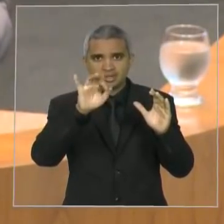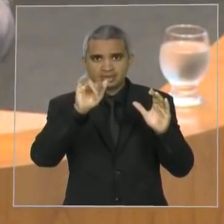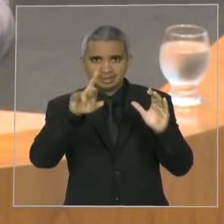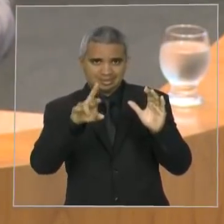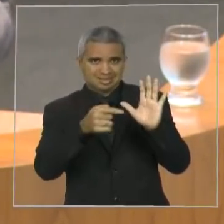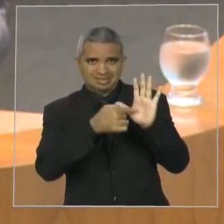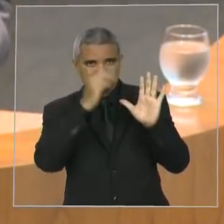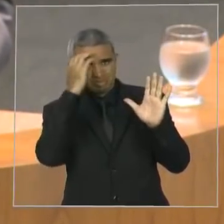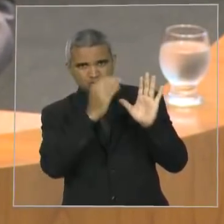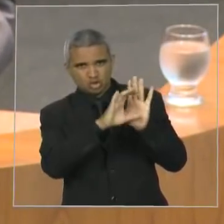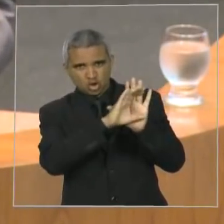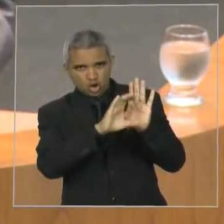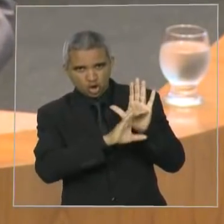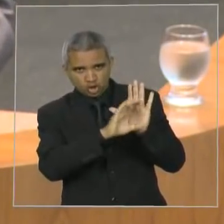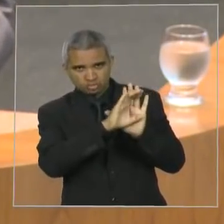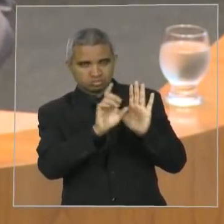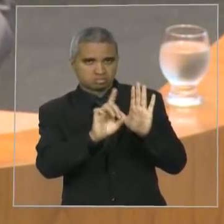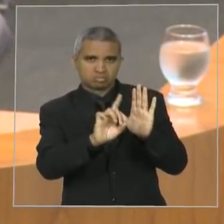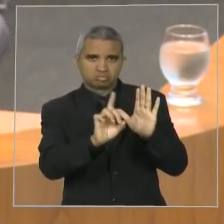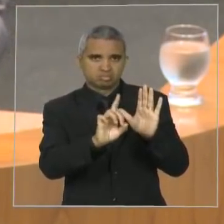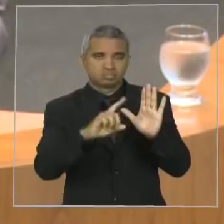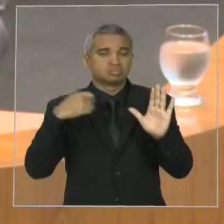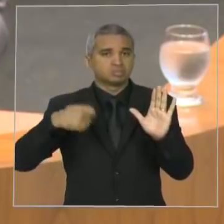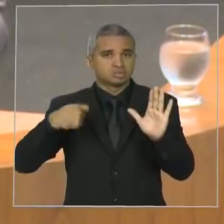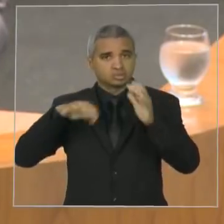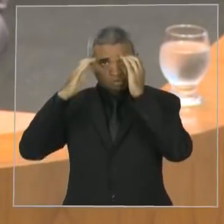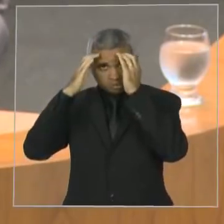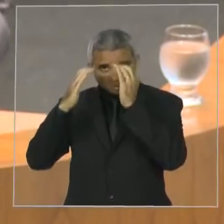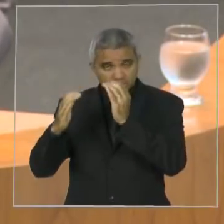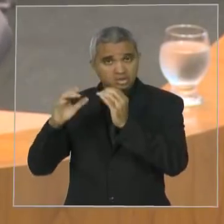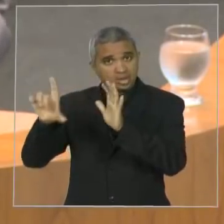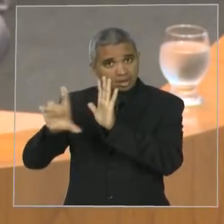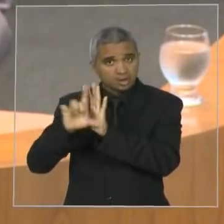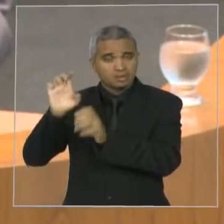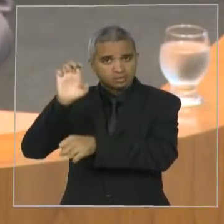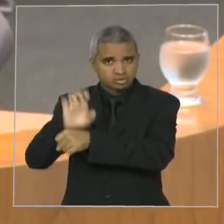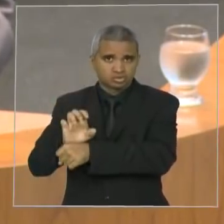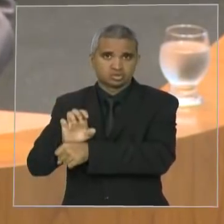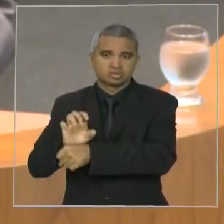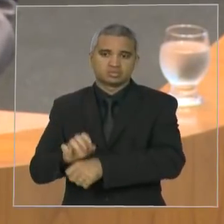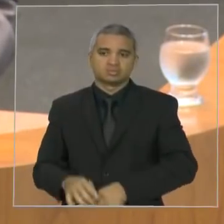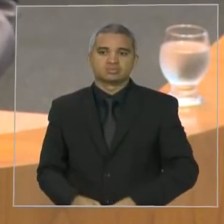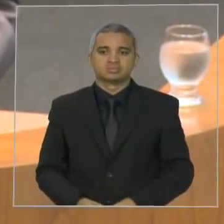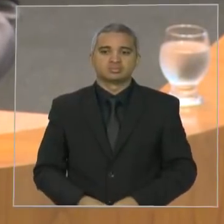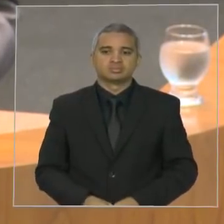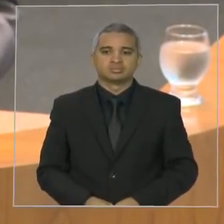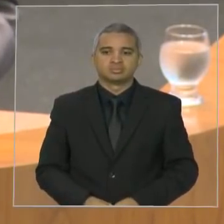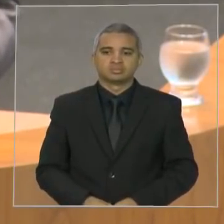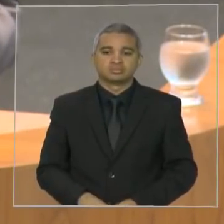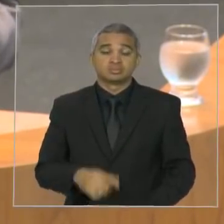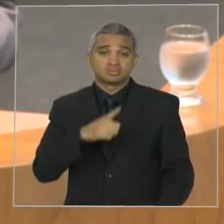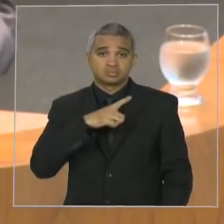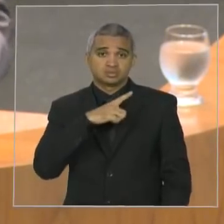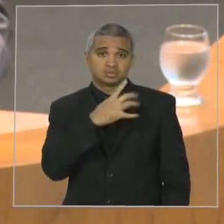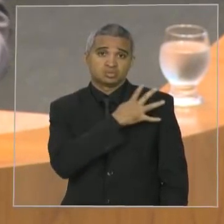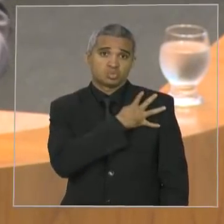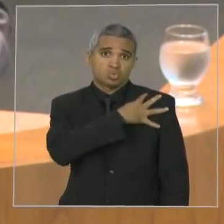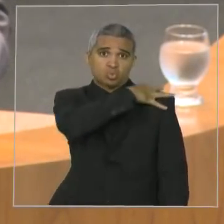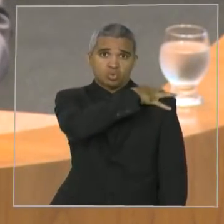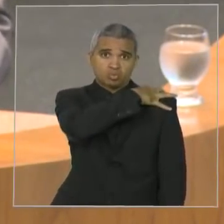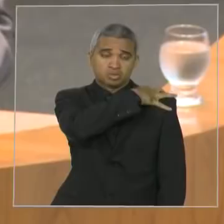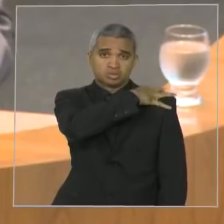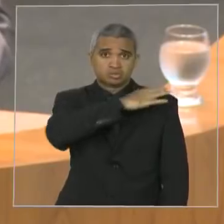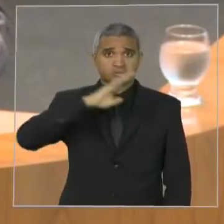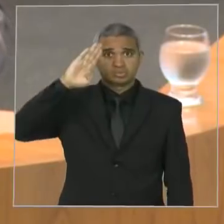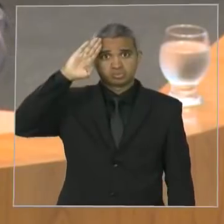isso é um absurdo jurídico, que os estados, as Justiça Militar do Estado tem que se